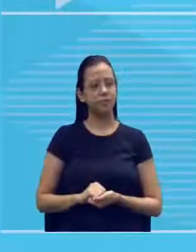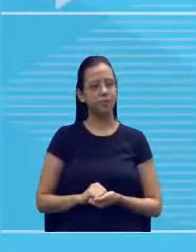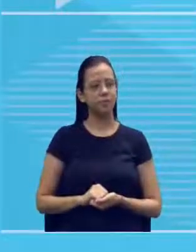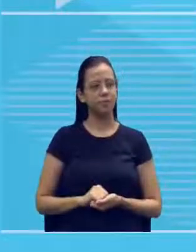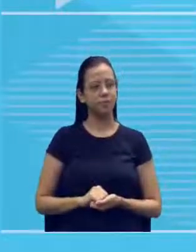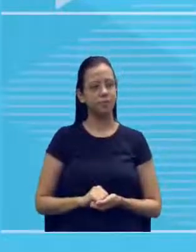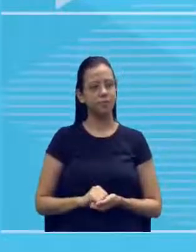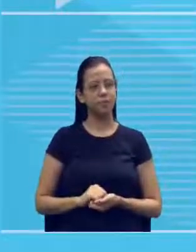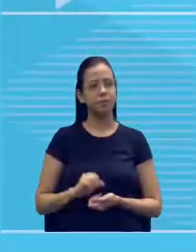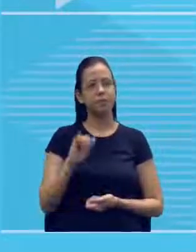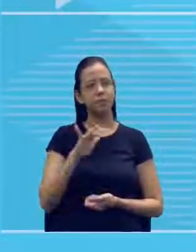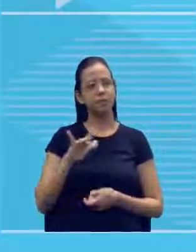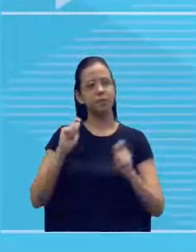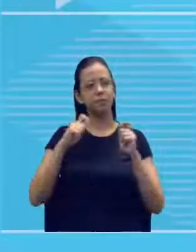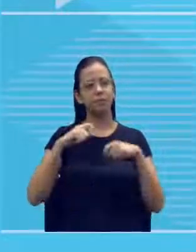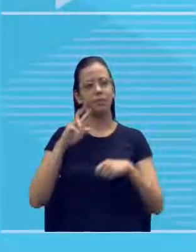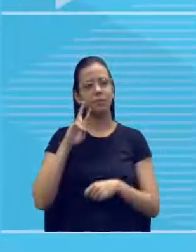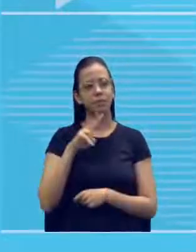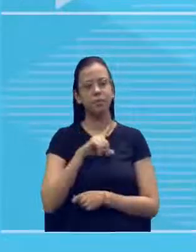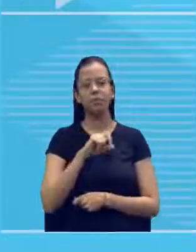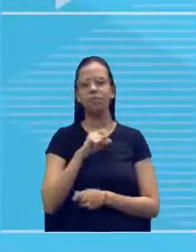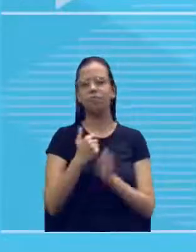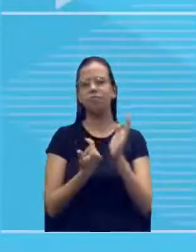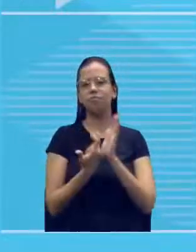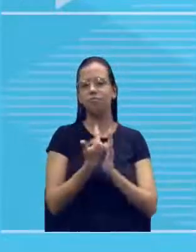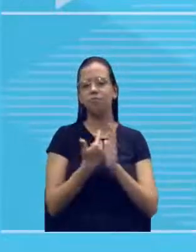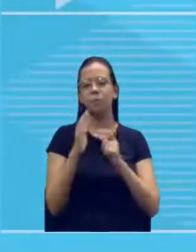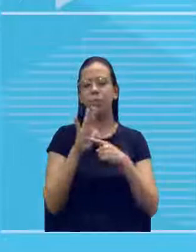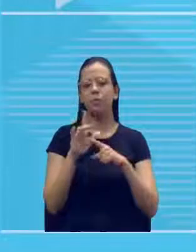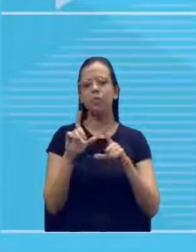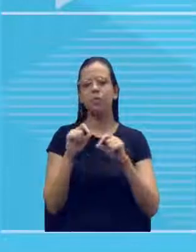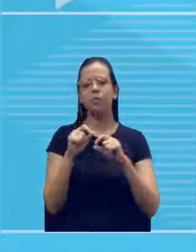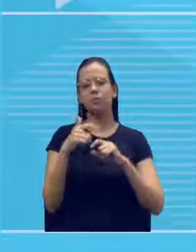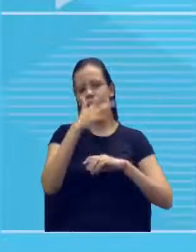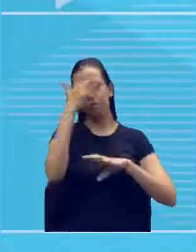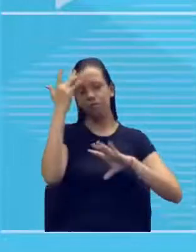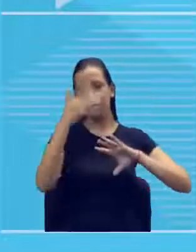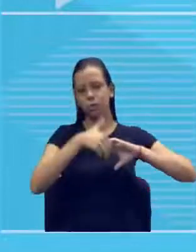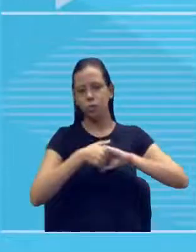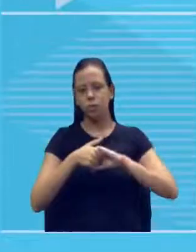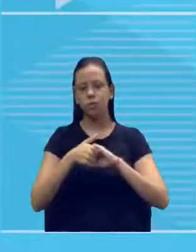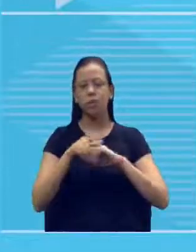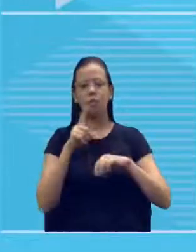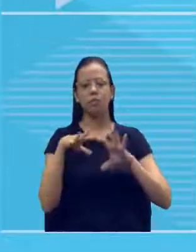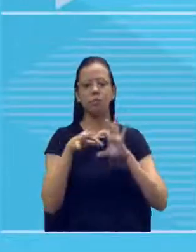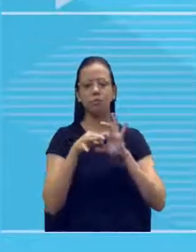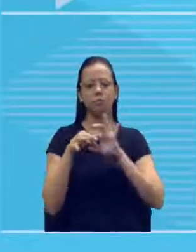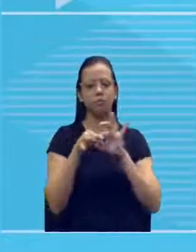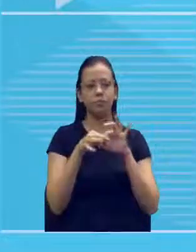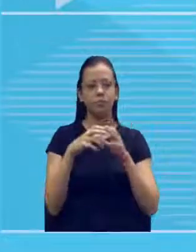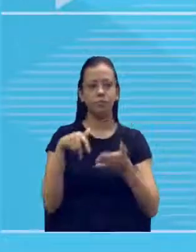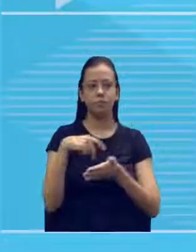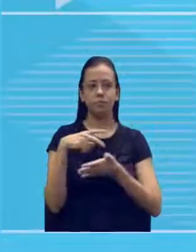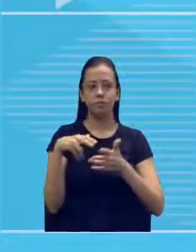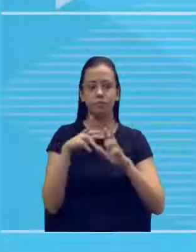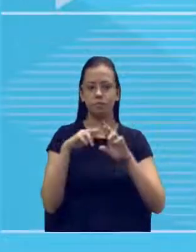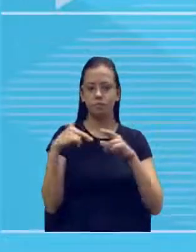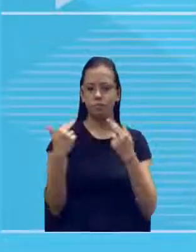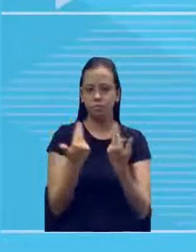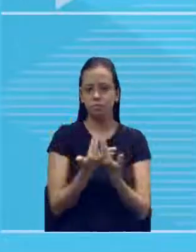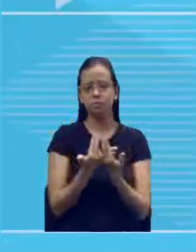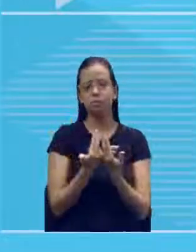as pinturas, né, demonstrando as mãos dadas, a união, né, as danças de roda que